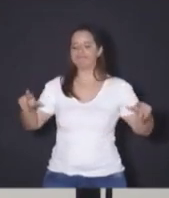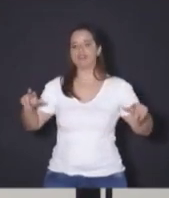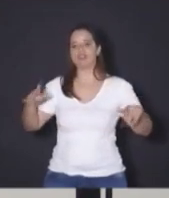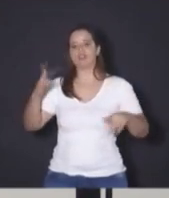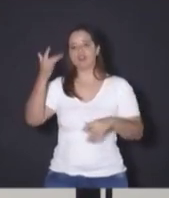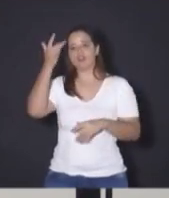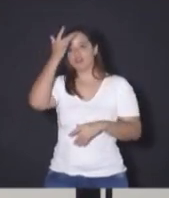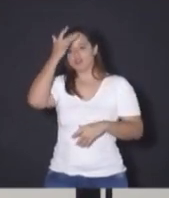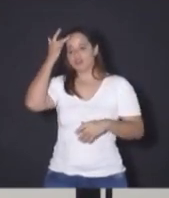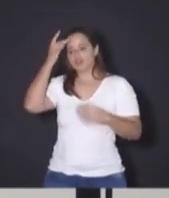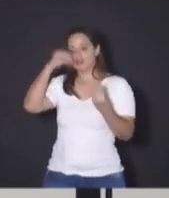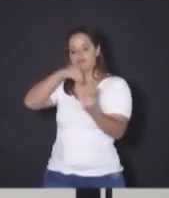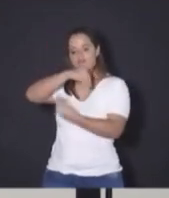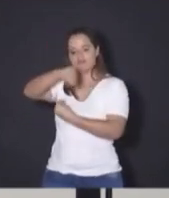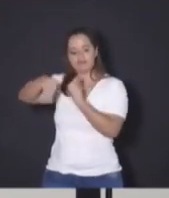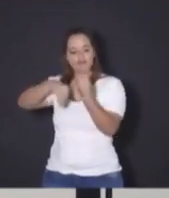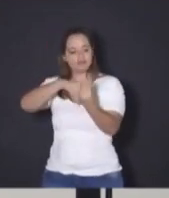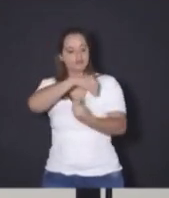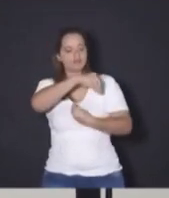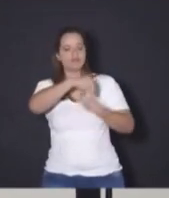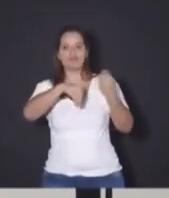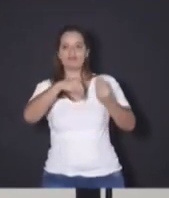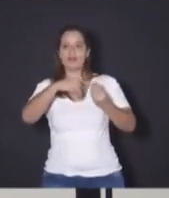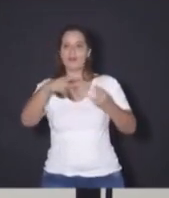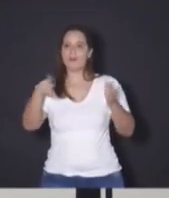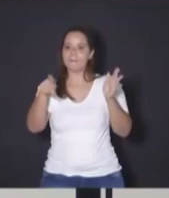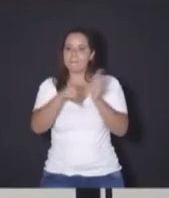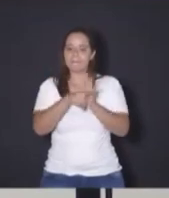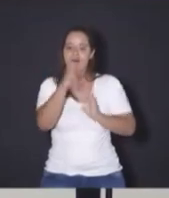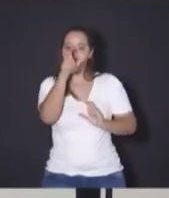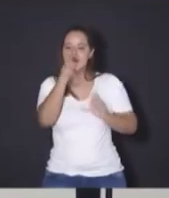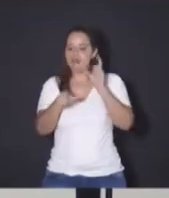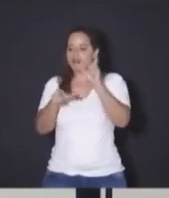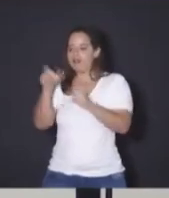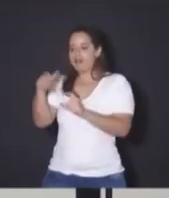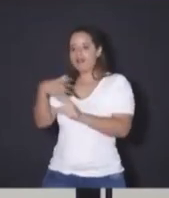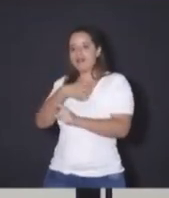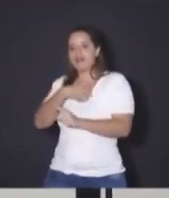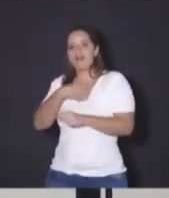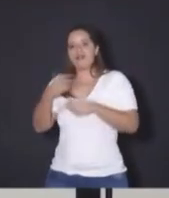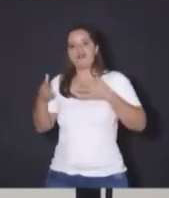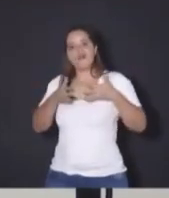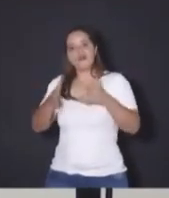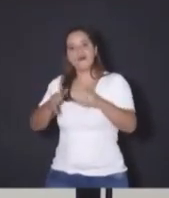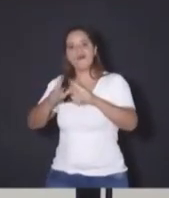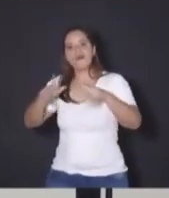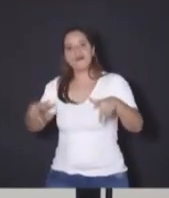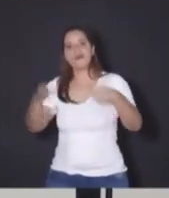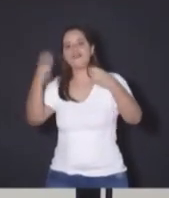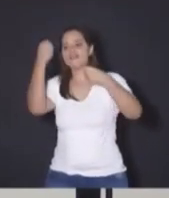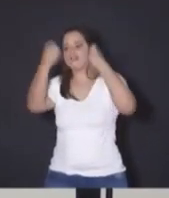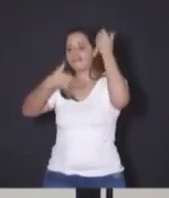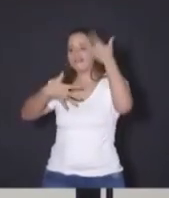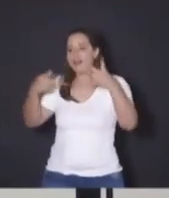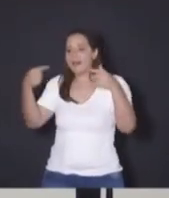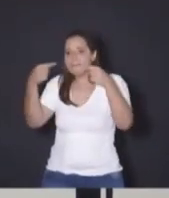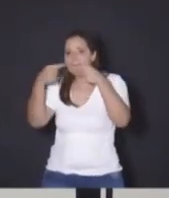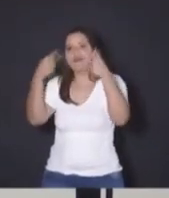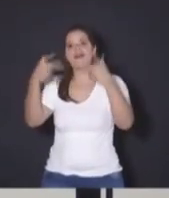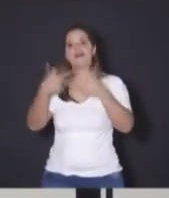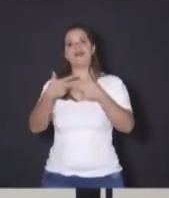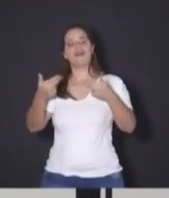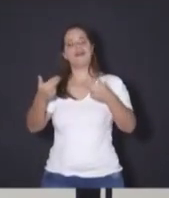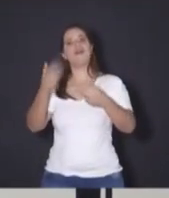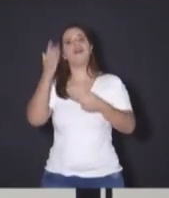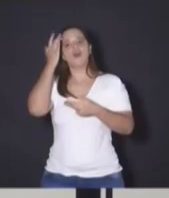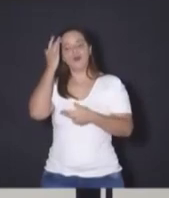se irmanando e, do seu jeito, da sua forma, pelo seu caminho, falando a mesma coisa, eu